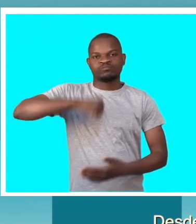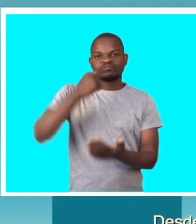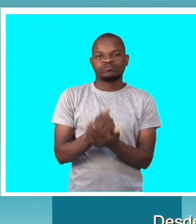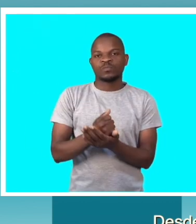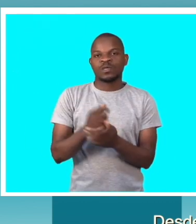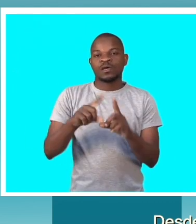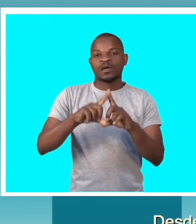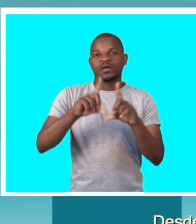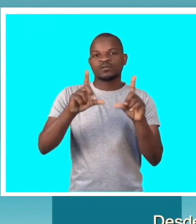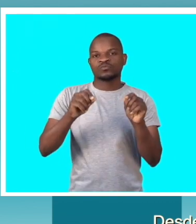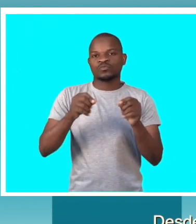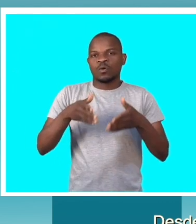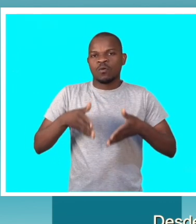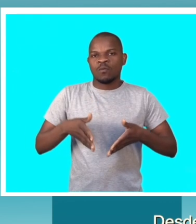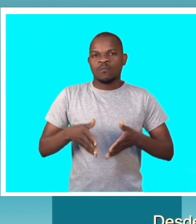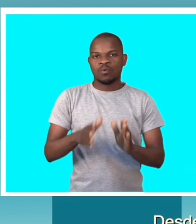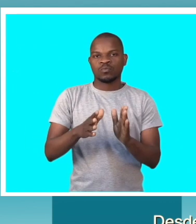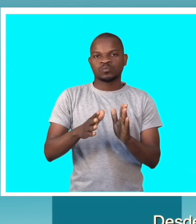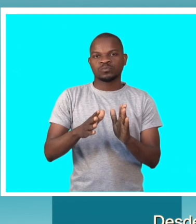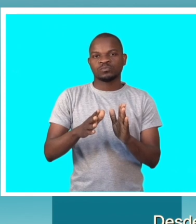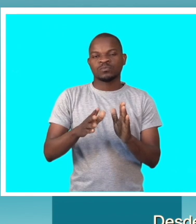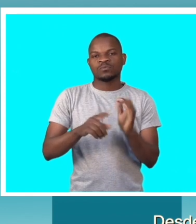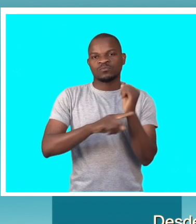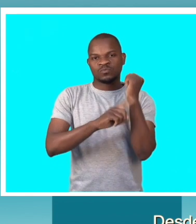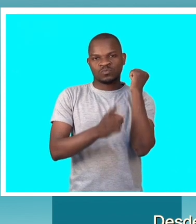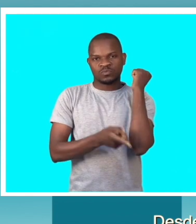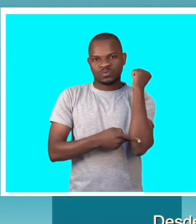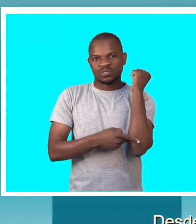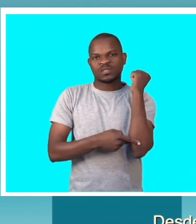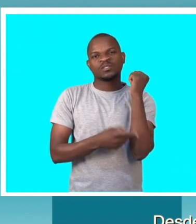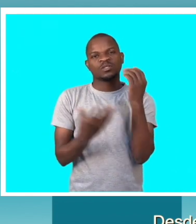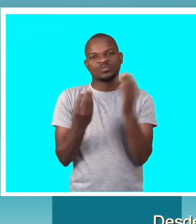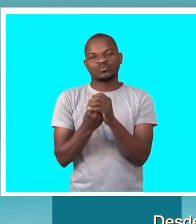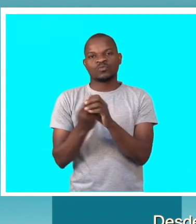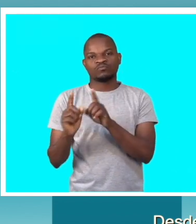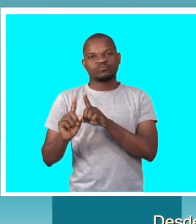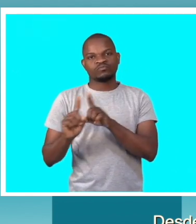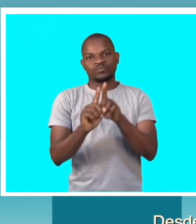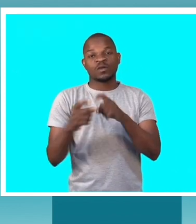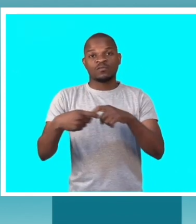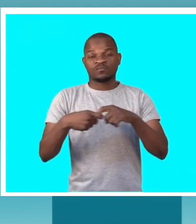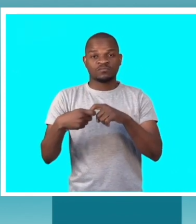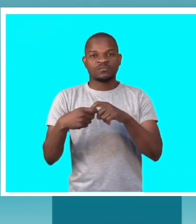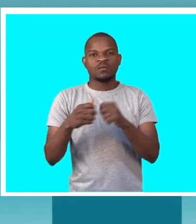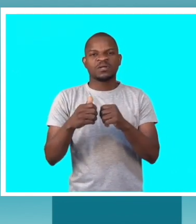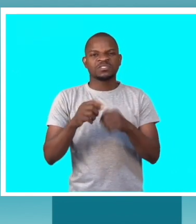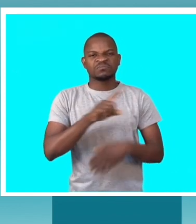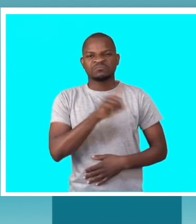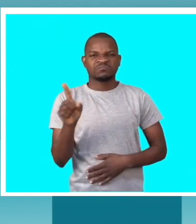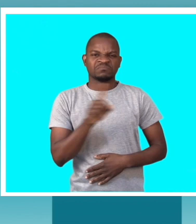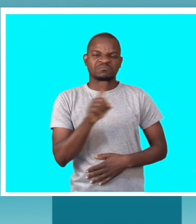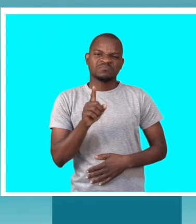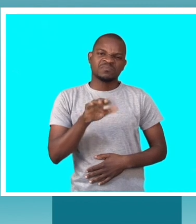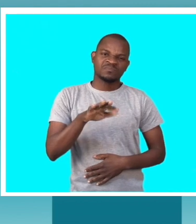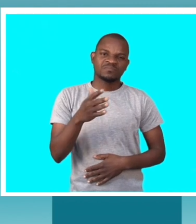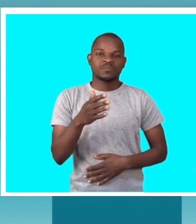são realizados aqui nesta unidade sanitária em média 700 partos. Hoje, estamos aqui,